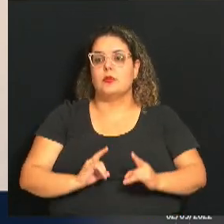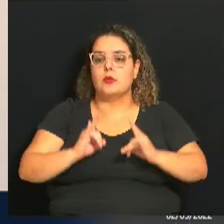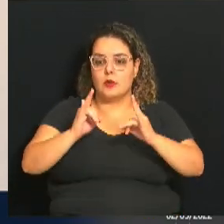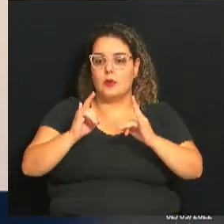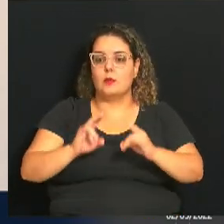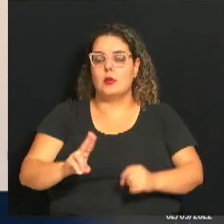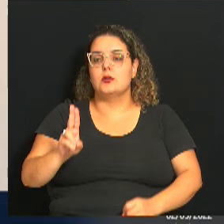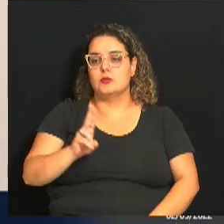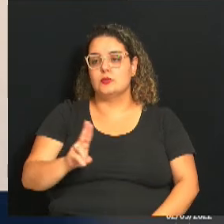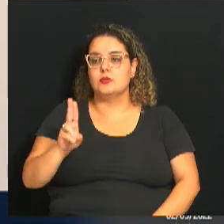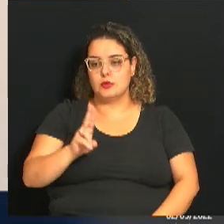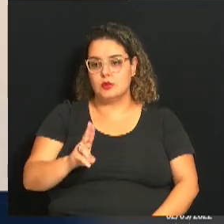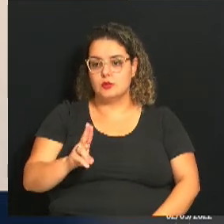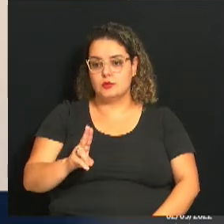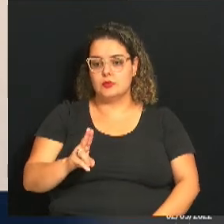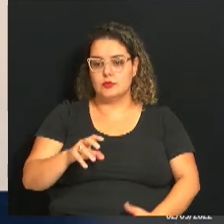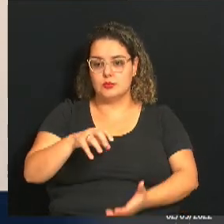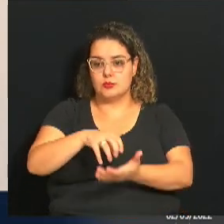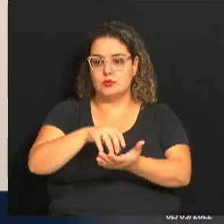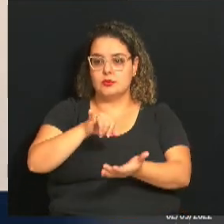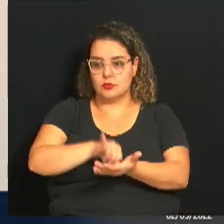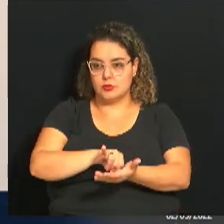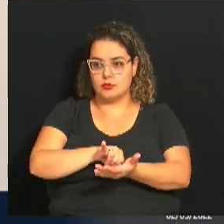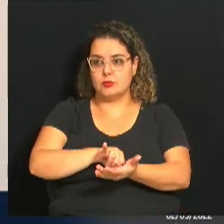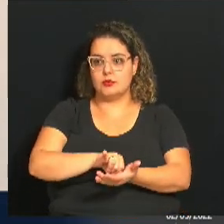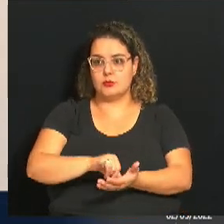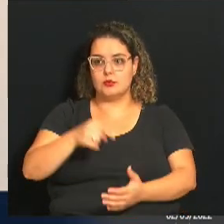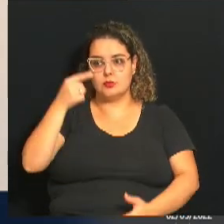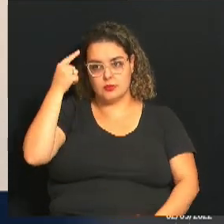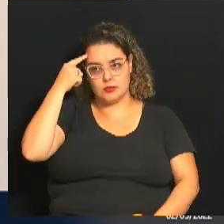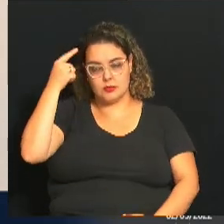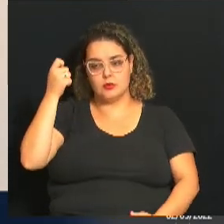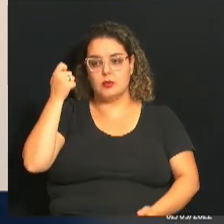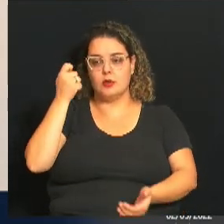centro, existem alguns prédios que a gente sabe que foram ocupados